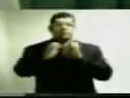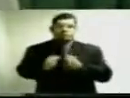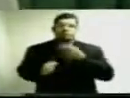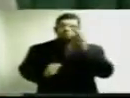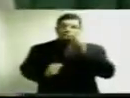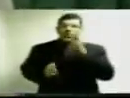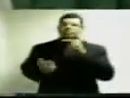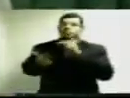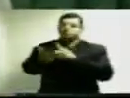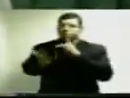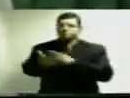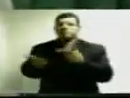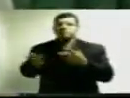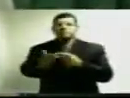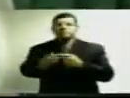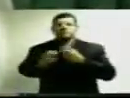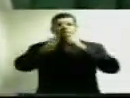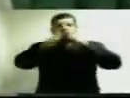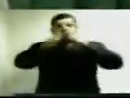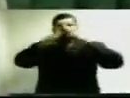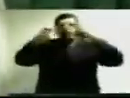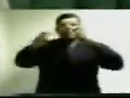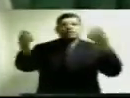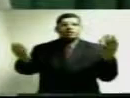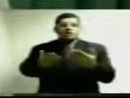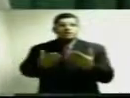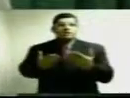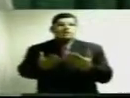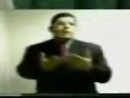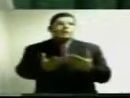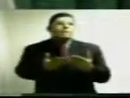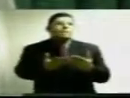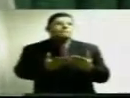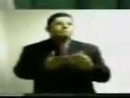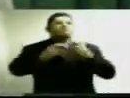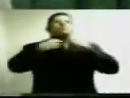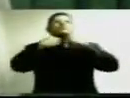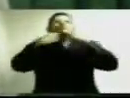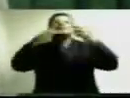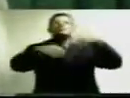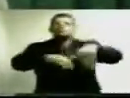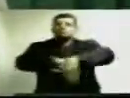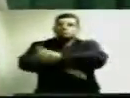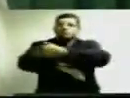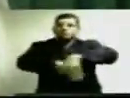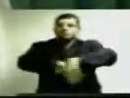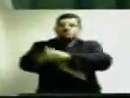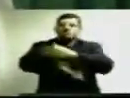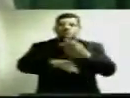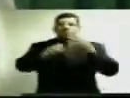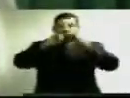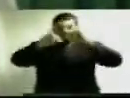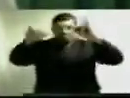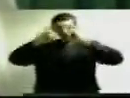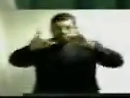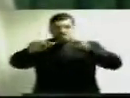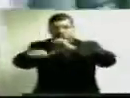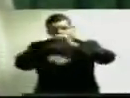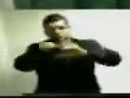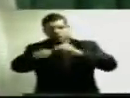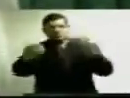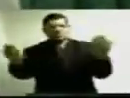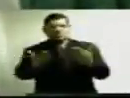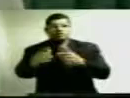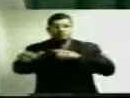posso reafirmar que o clamor, as vozes das ruas, proclamam por